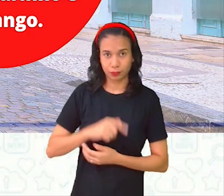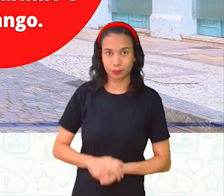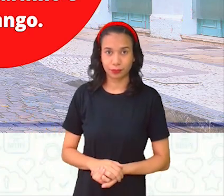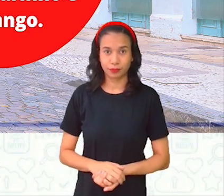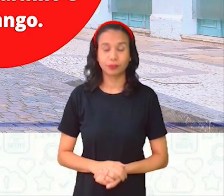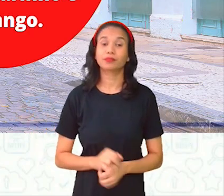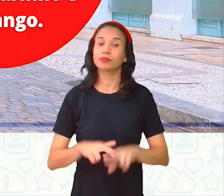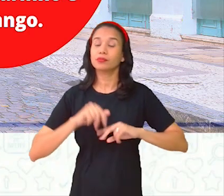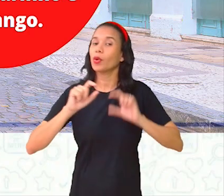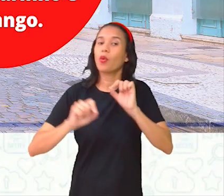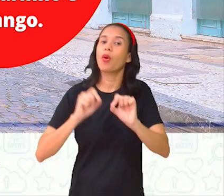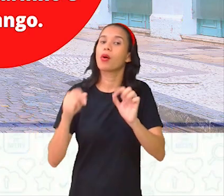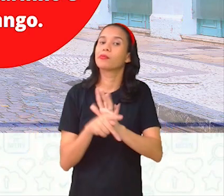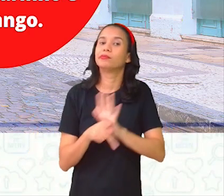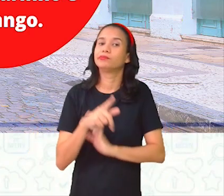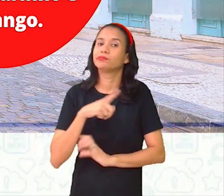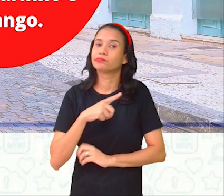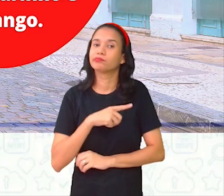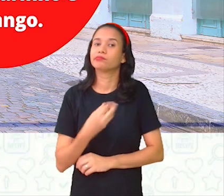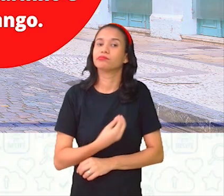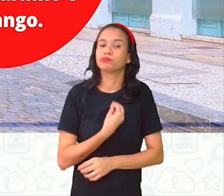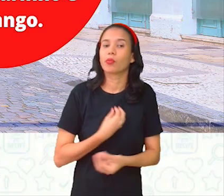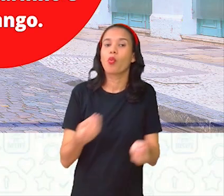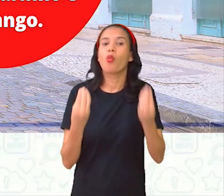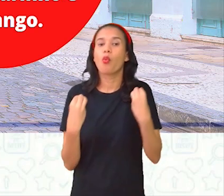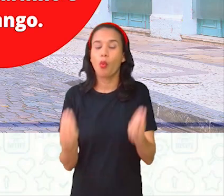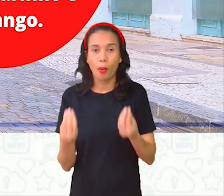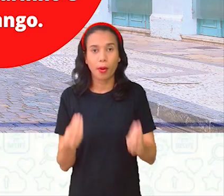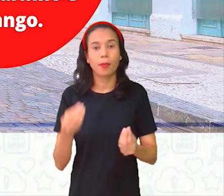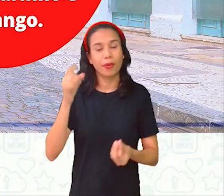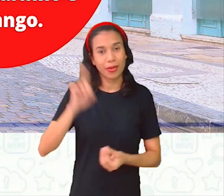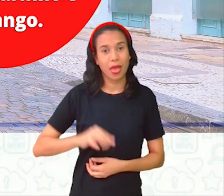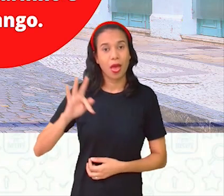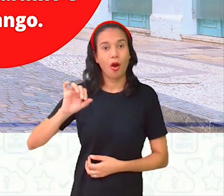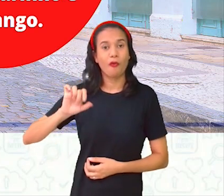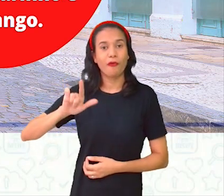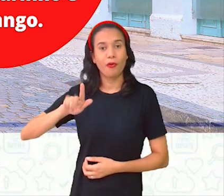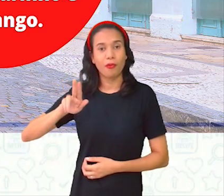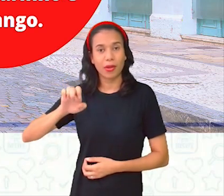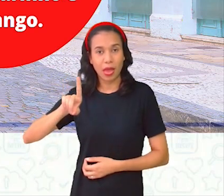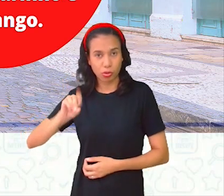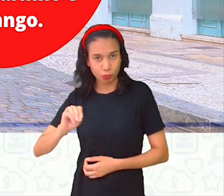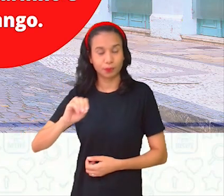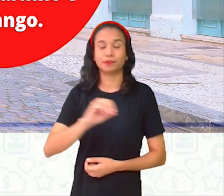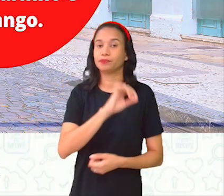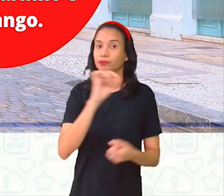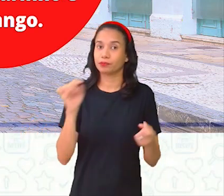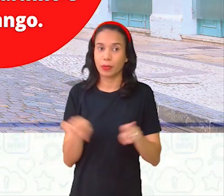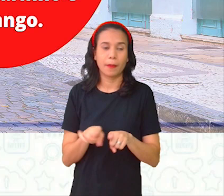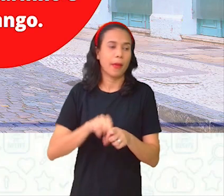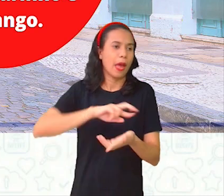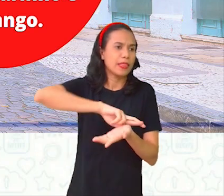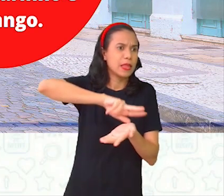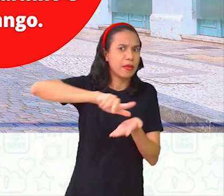Então, que manifestações são essas? Tem os folguedos, tá? Tem os